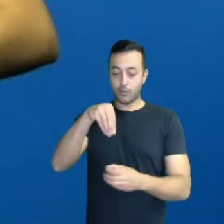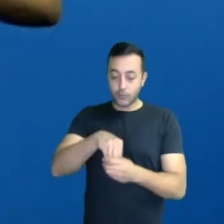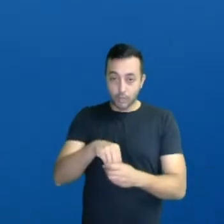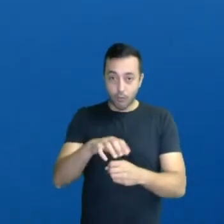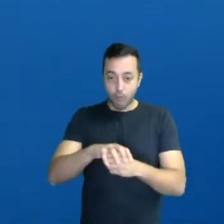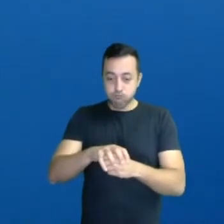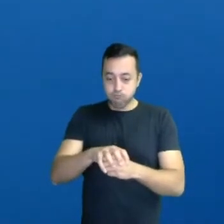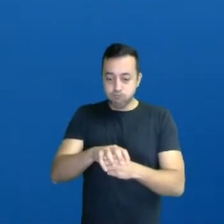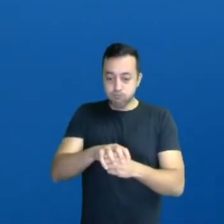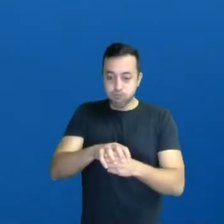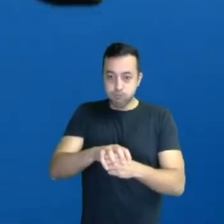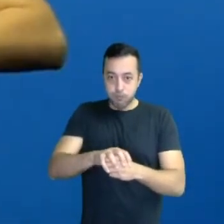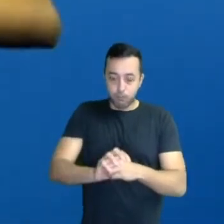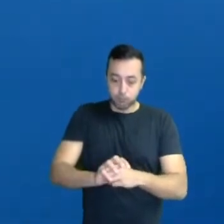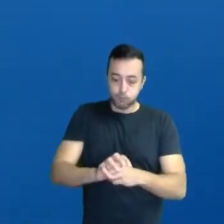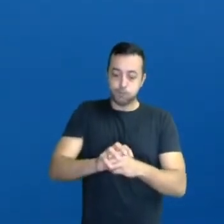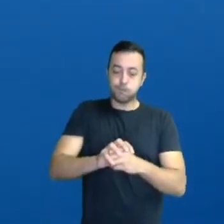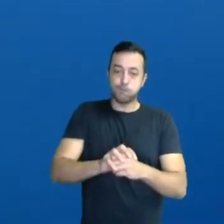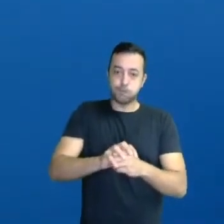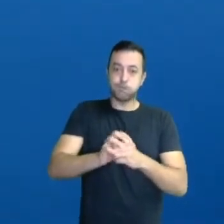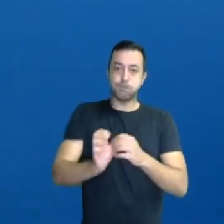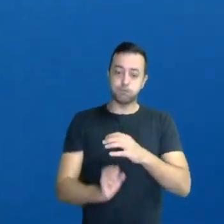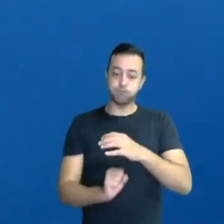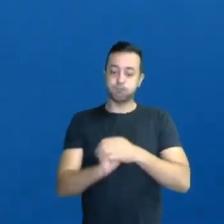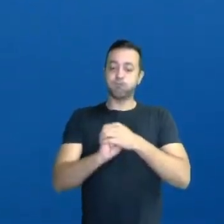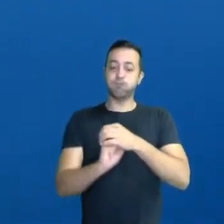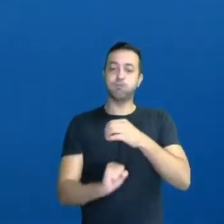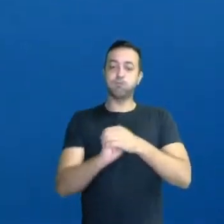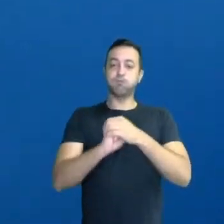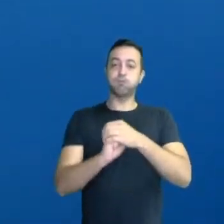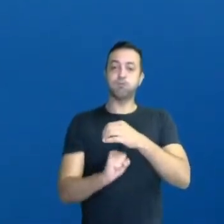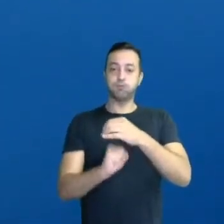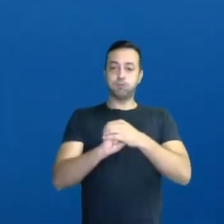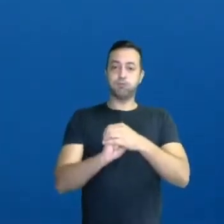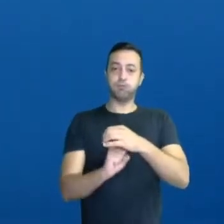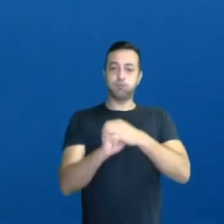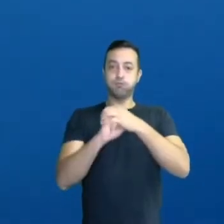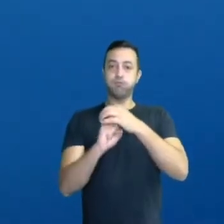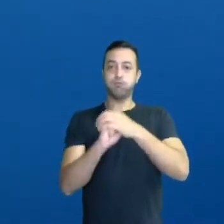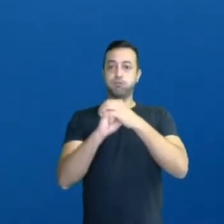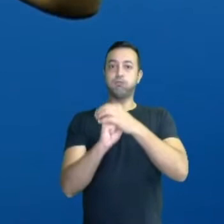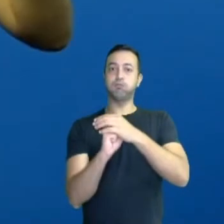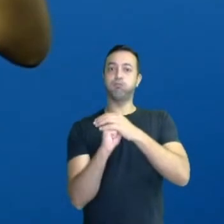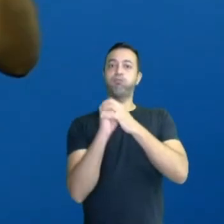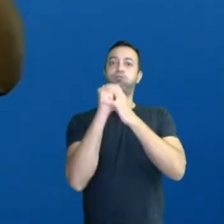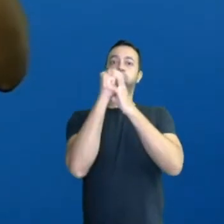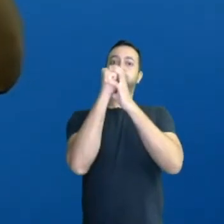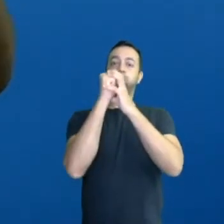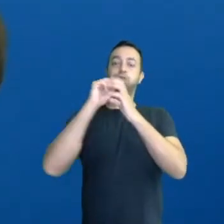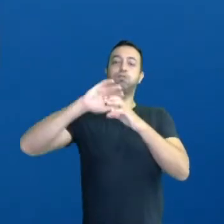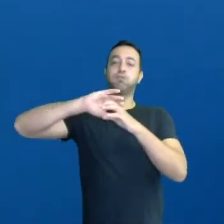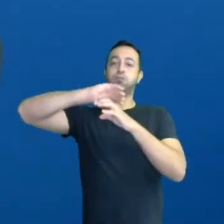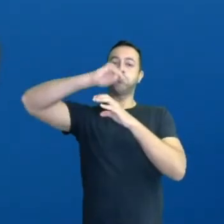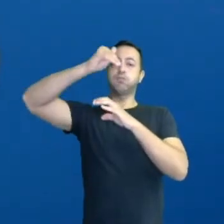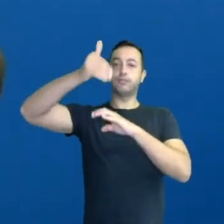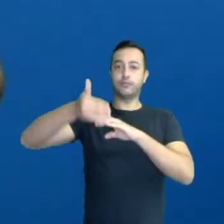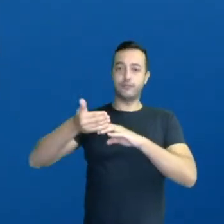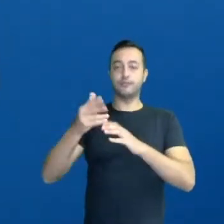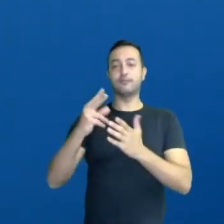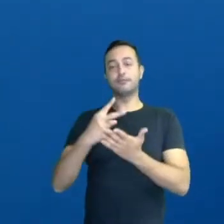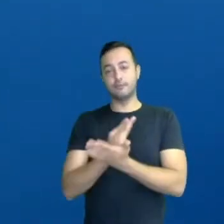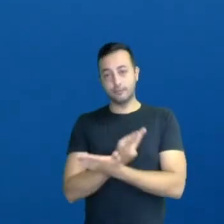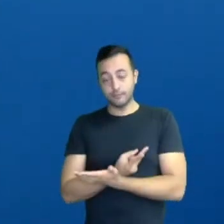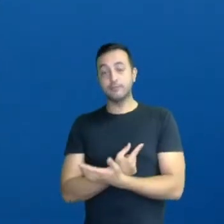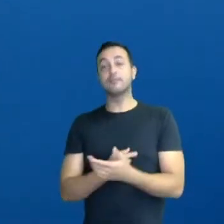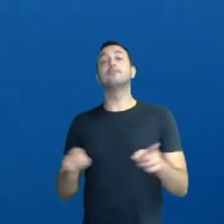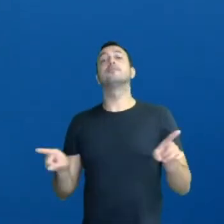núcleo da Terra para fora, quando empurra a superfície para formar as montanhas, planícies, planaltos e etc.